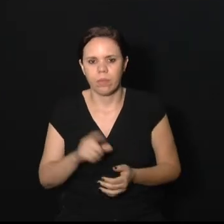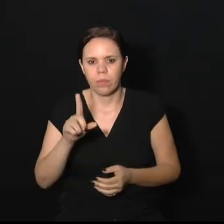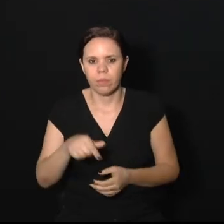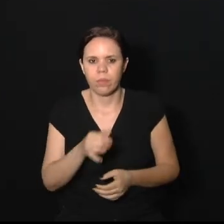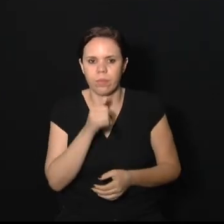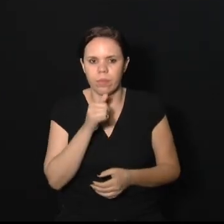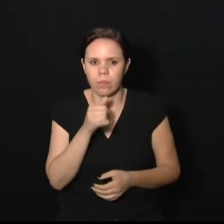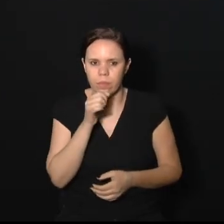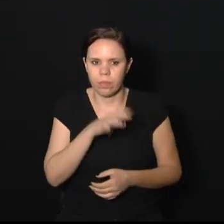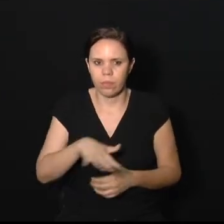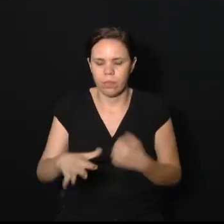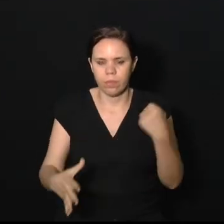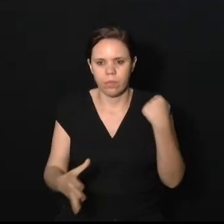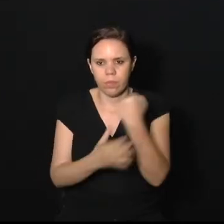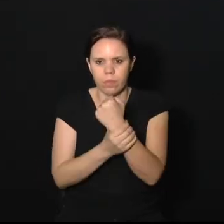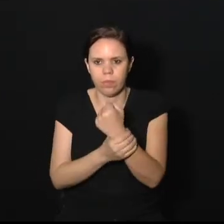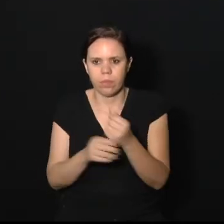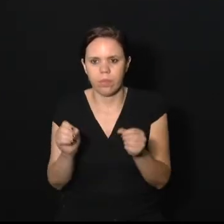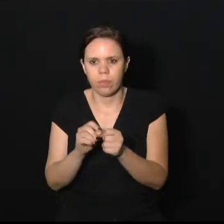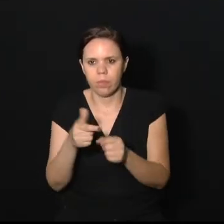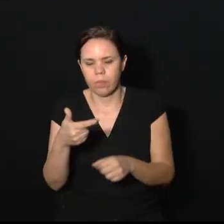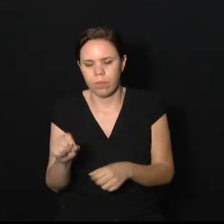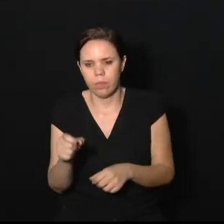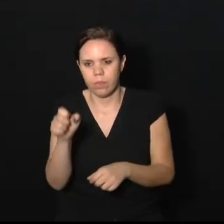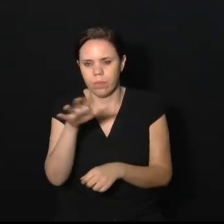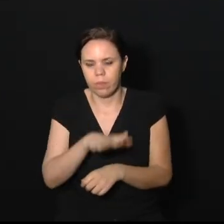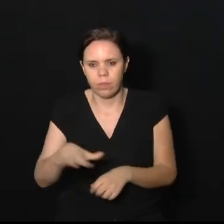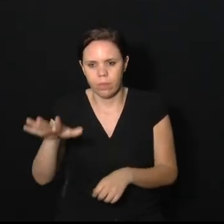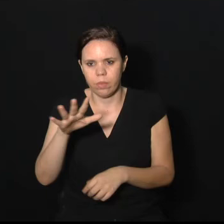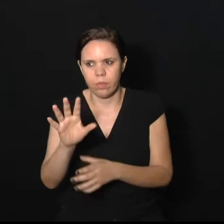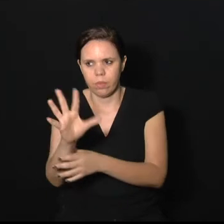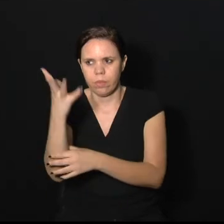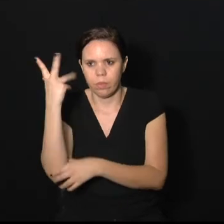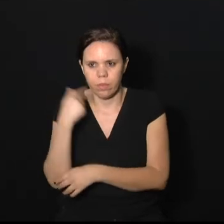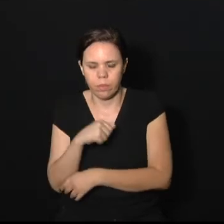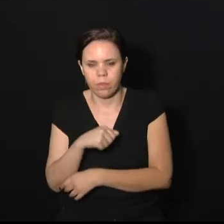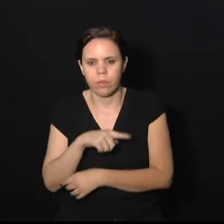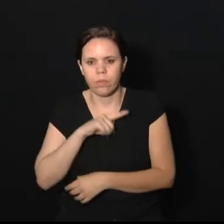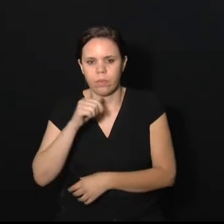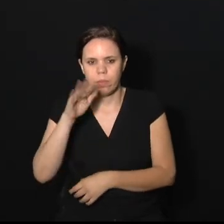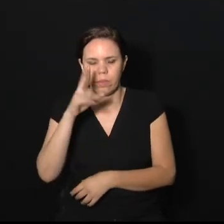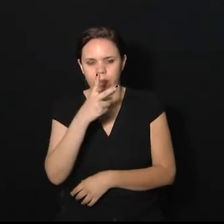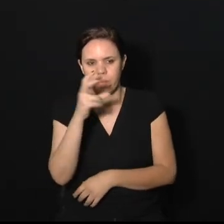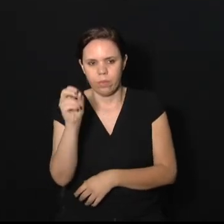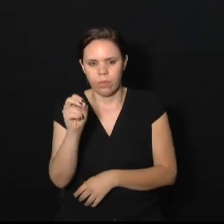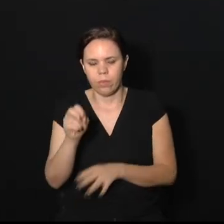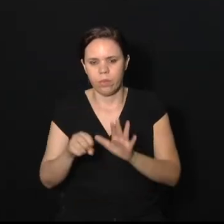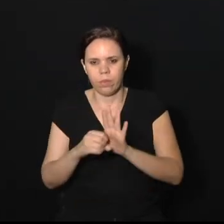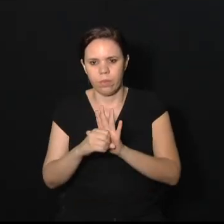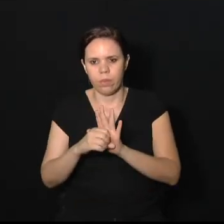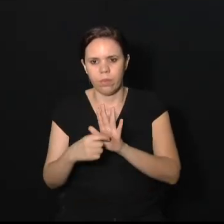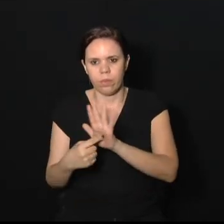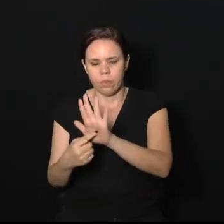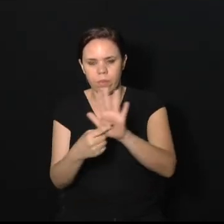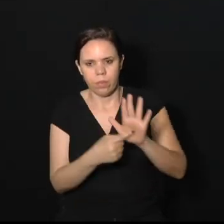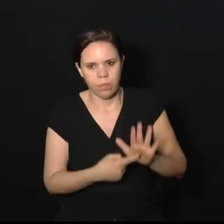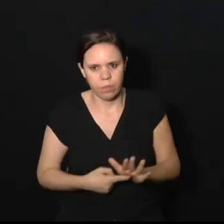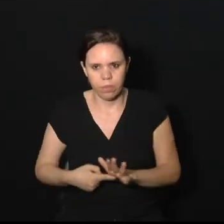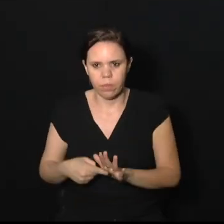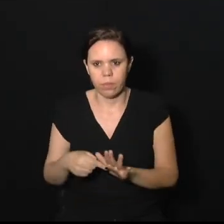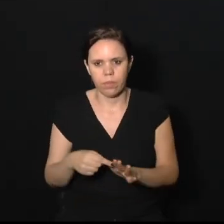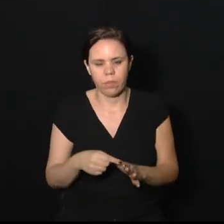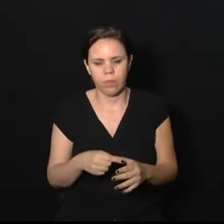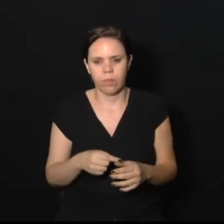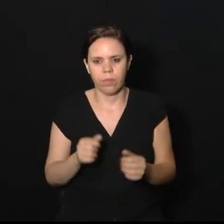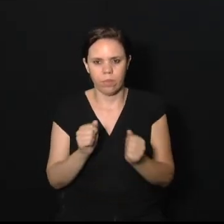exemplo da área de segurança. A gente faz isso para as 10 áreas. Em meio ambiente, por exemplo, a gente tem mais de 20 indicadores. Mas um ponto importante que a Clarissa falou é